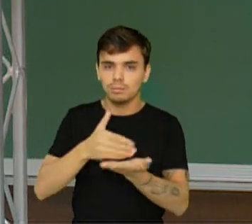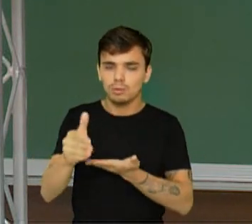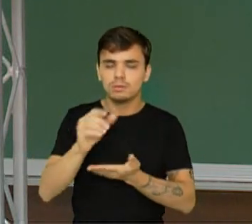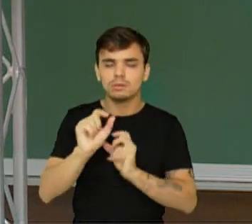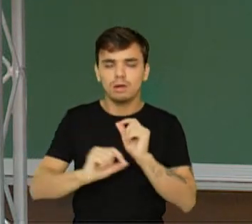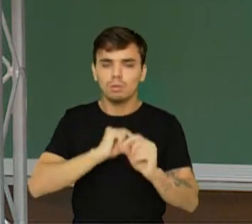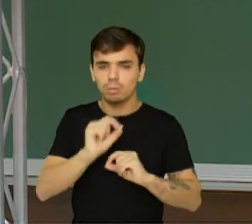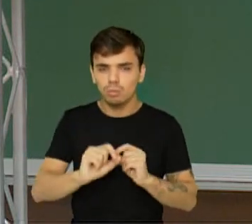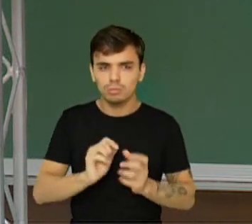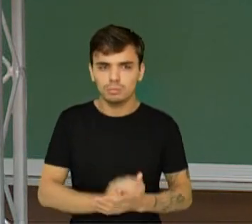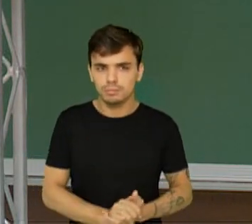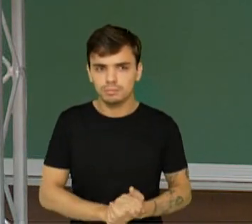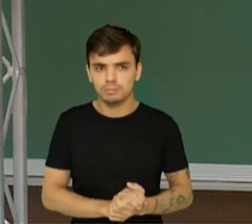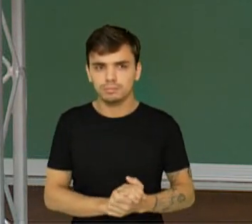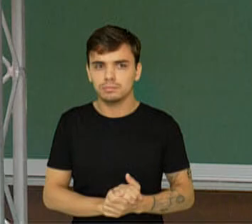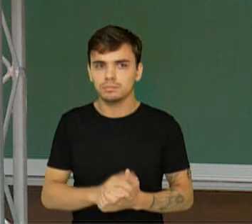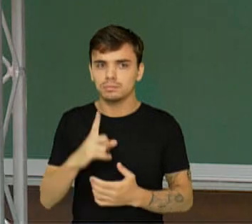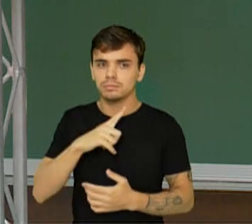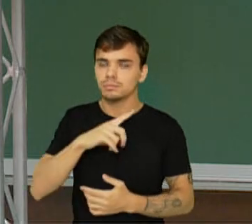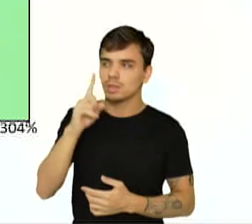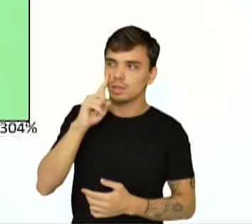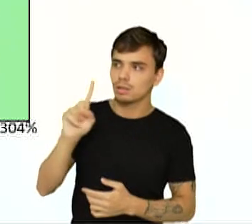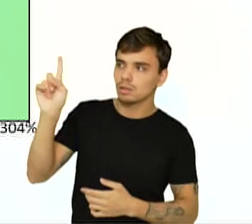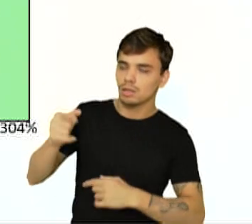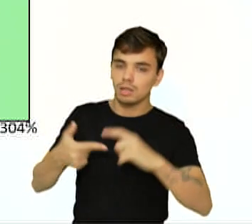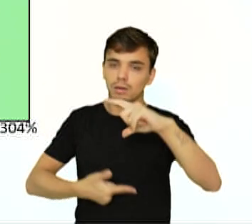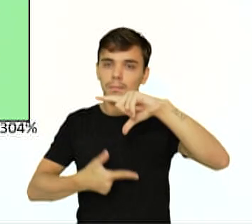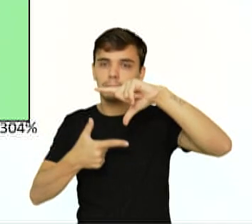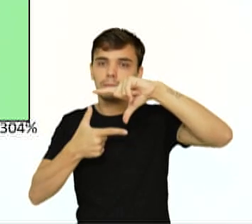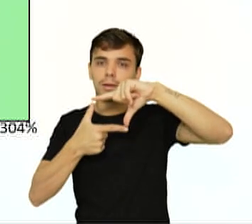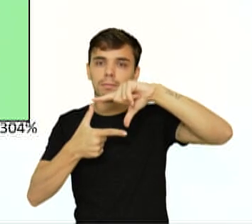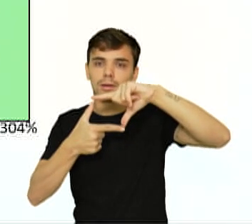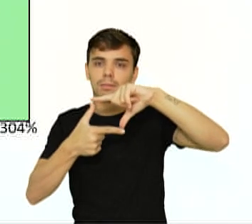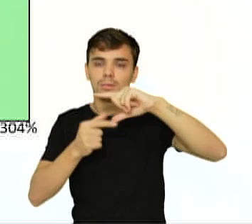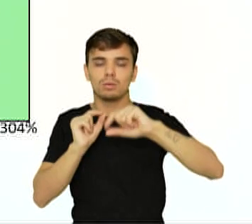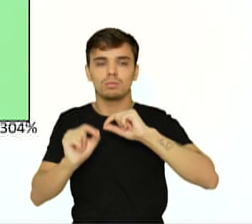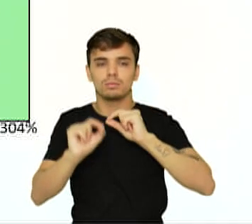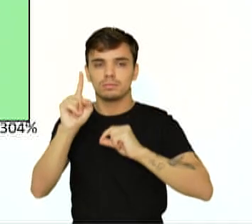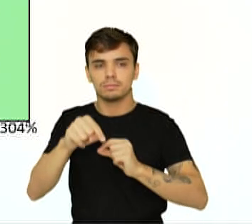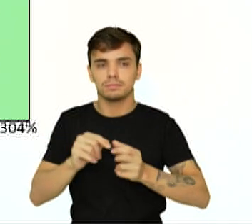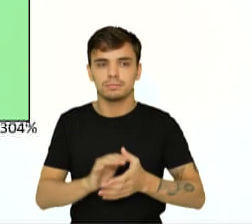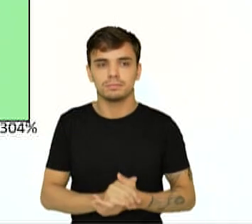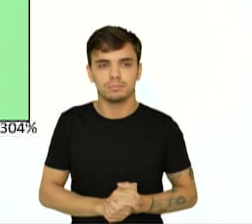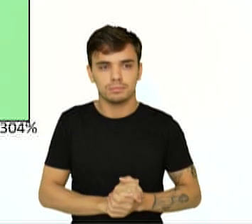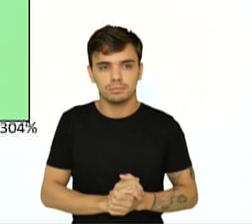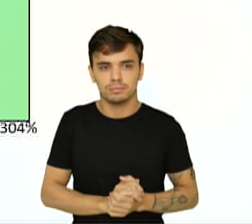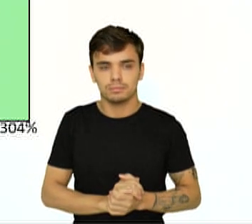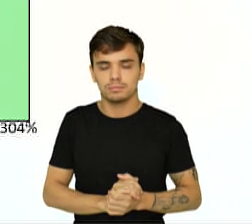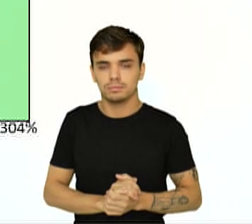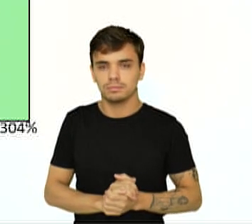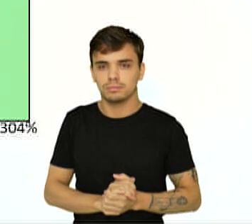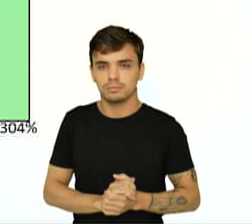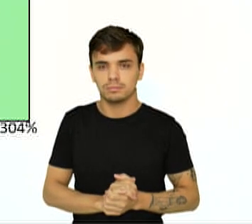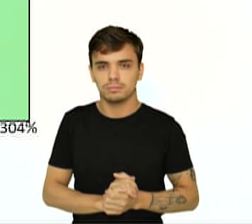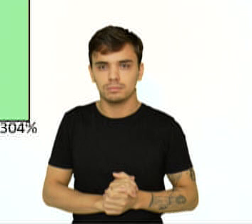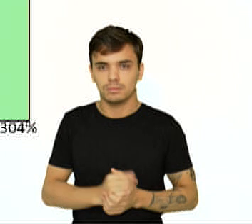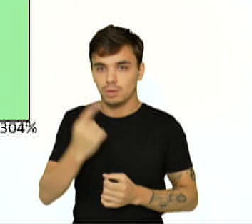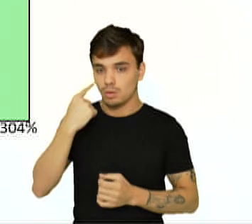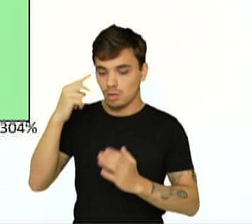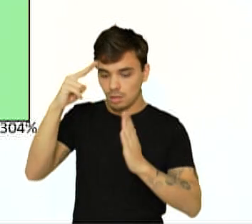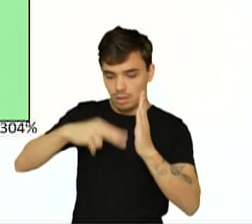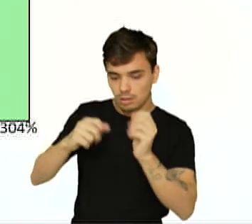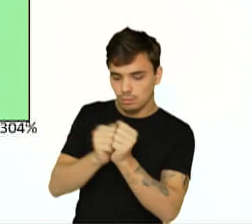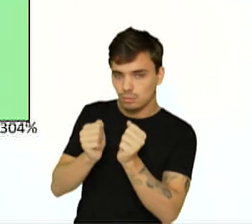Para começar, né? Vamos a ler aí. Eu vivo a base de vitamina C, né?